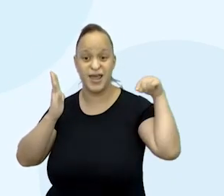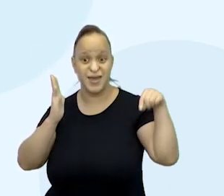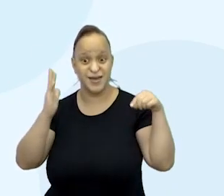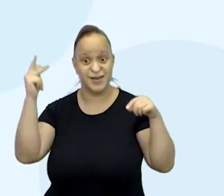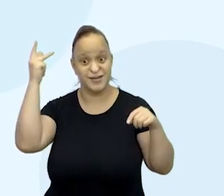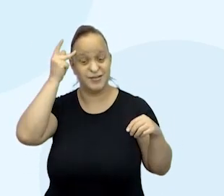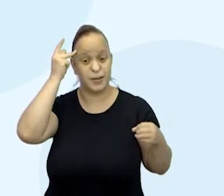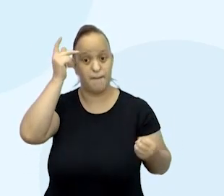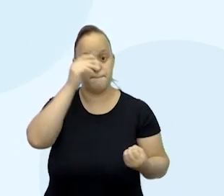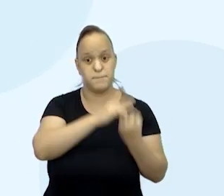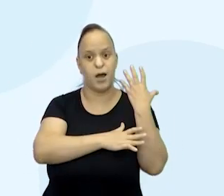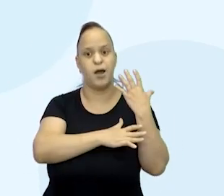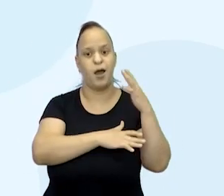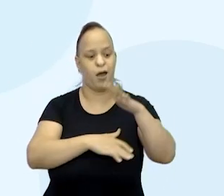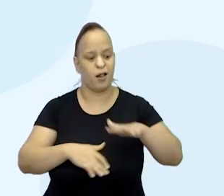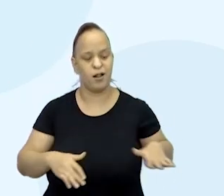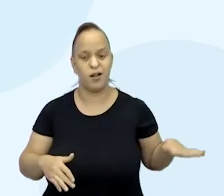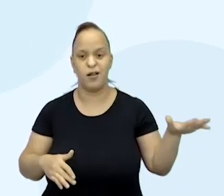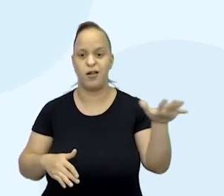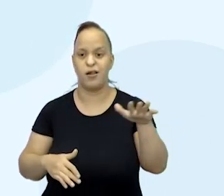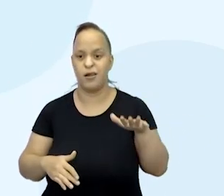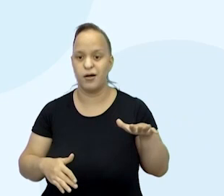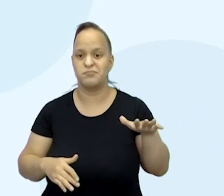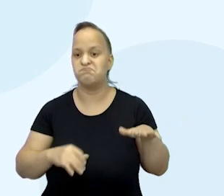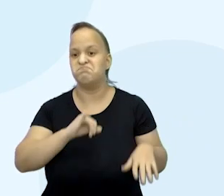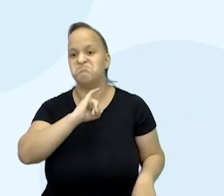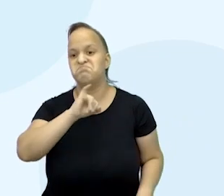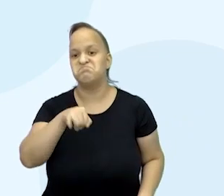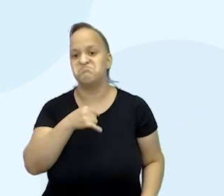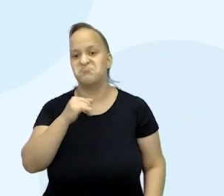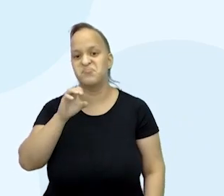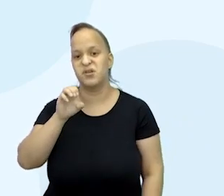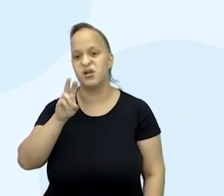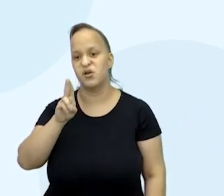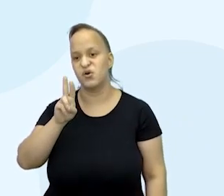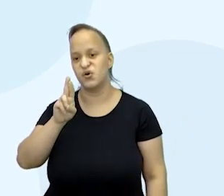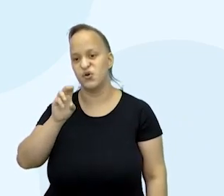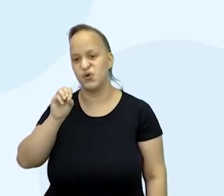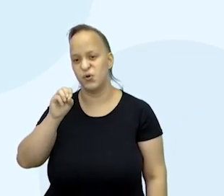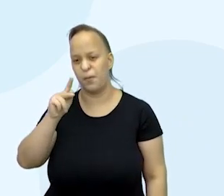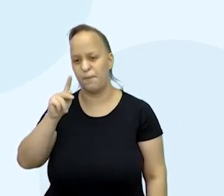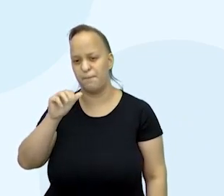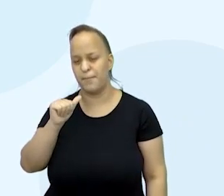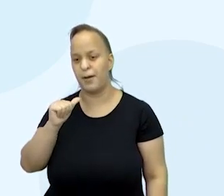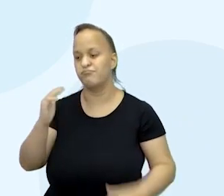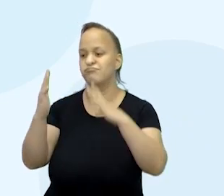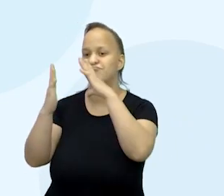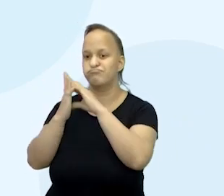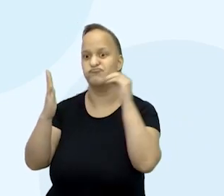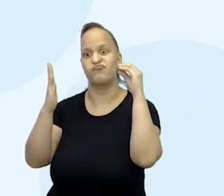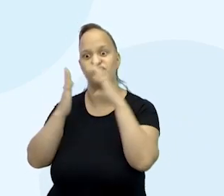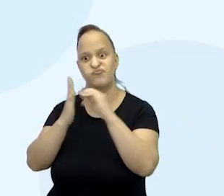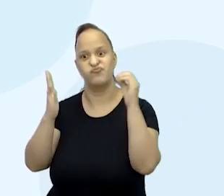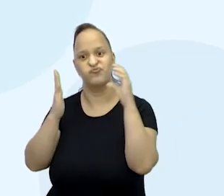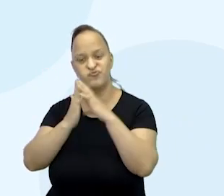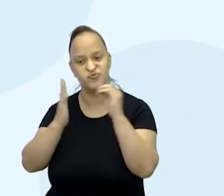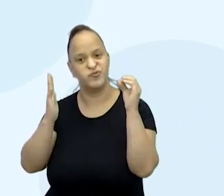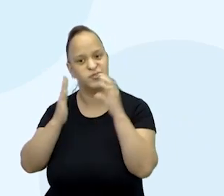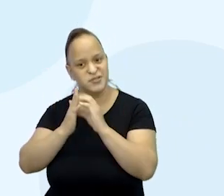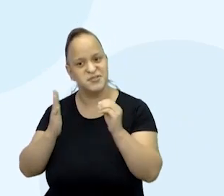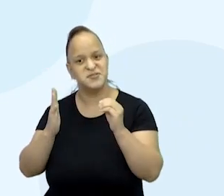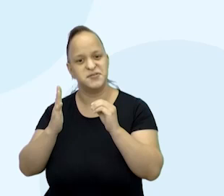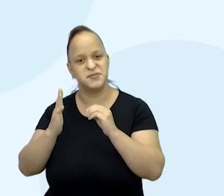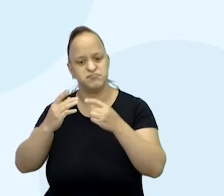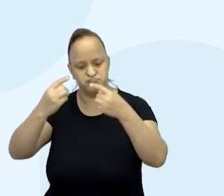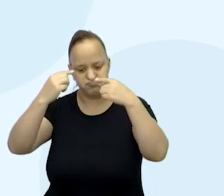chamado Jardim Europa, tá? Que é para se basear aí realmente no modelo europeu. E embaixo ali,